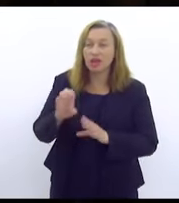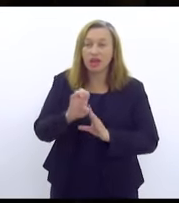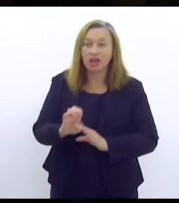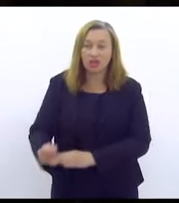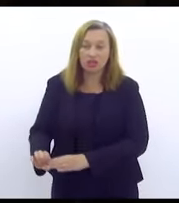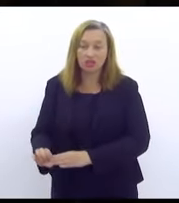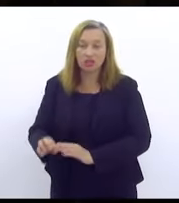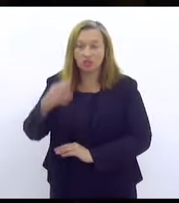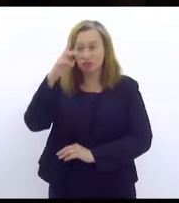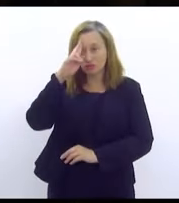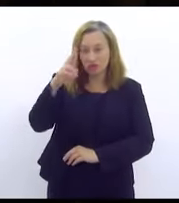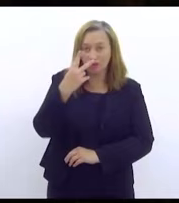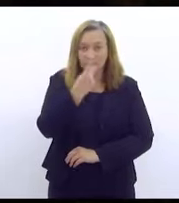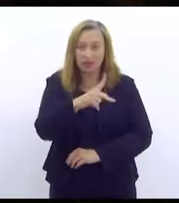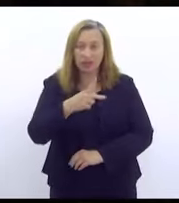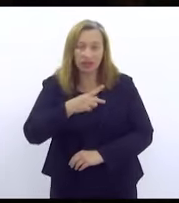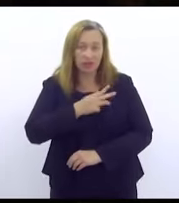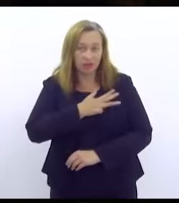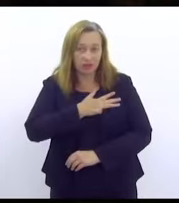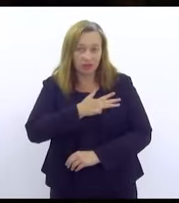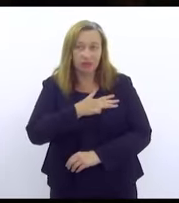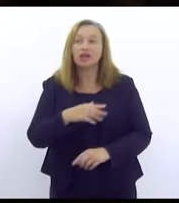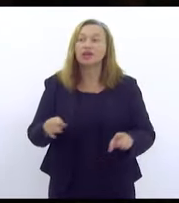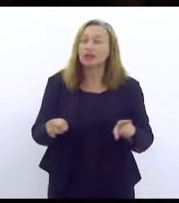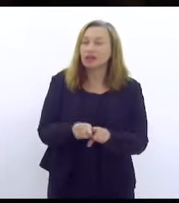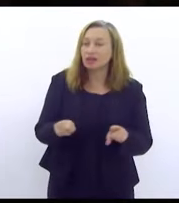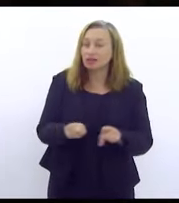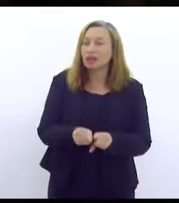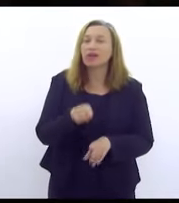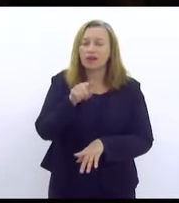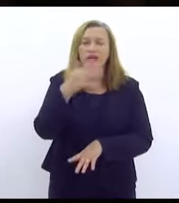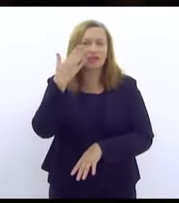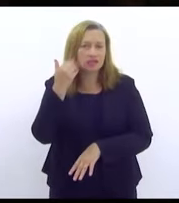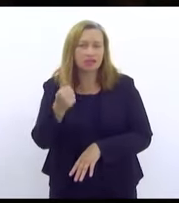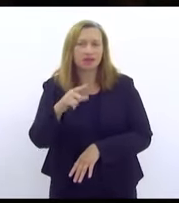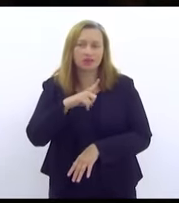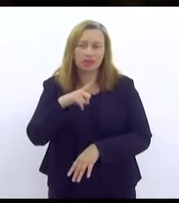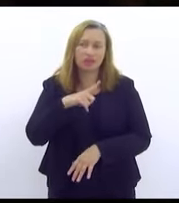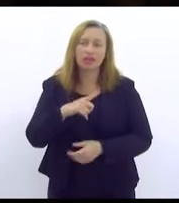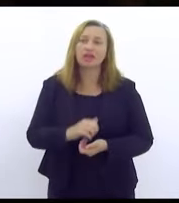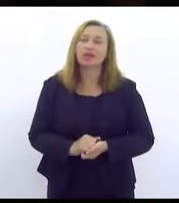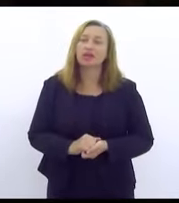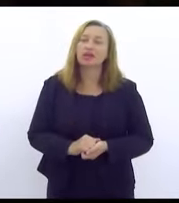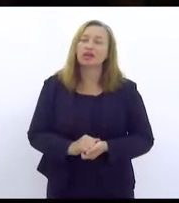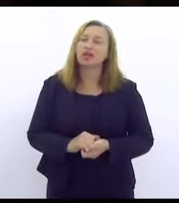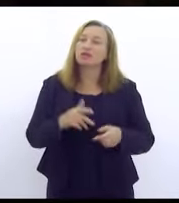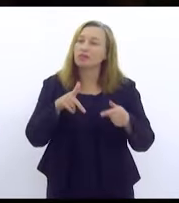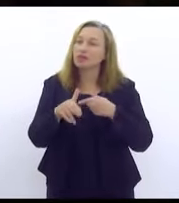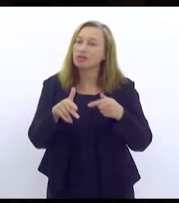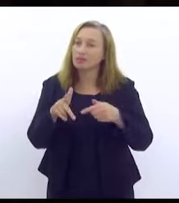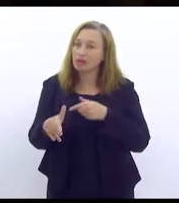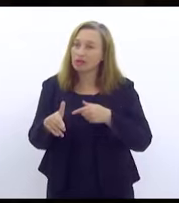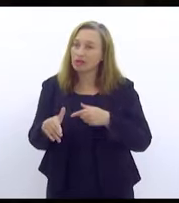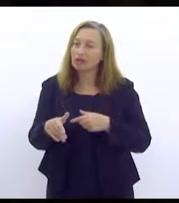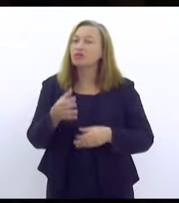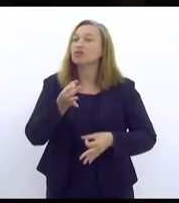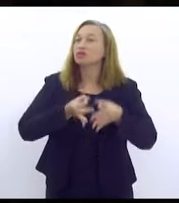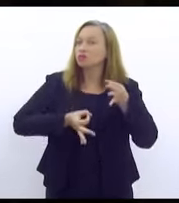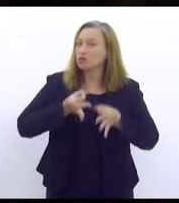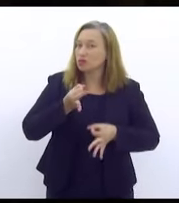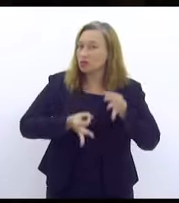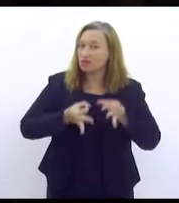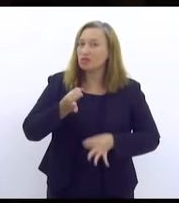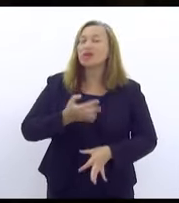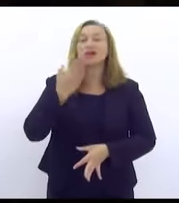o chefe dele, que é o Lula. E, além disso, ele sabe que tem impeditivos por força judicial,